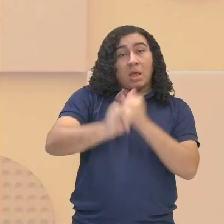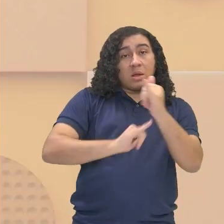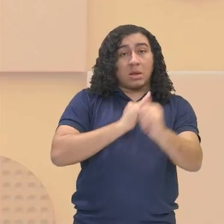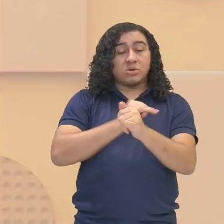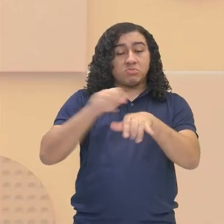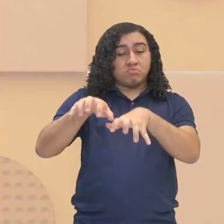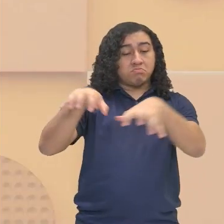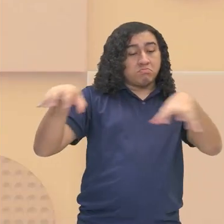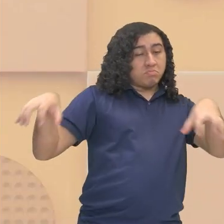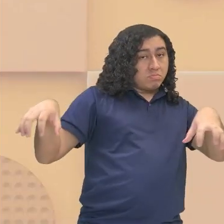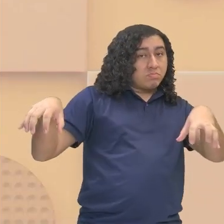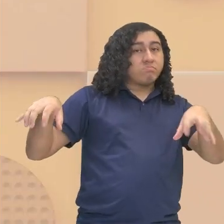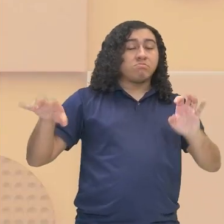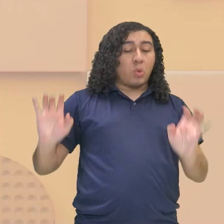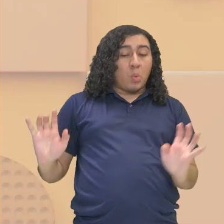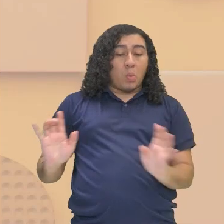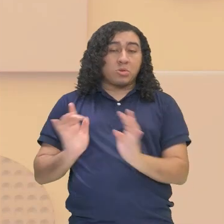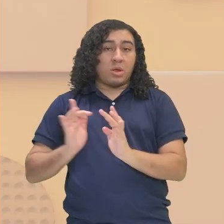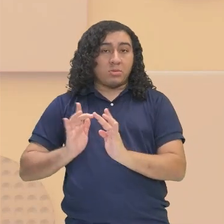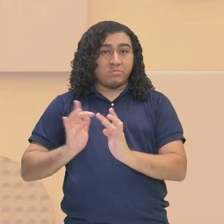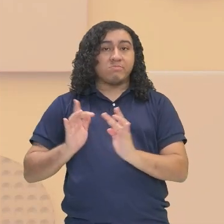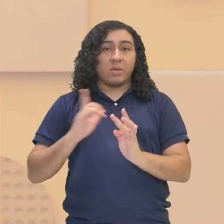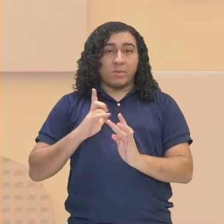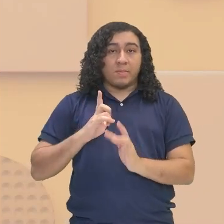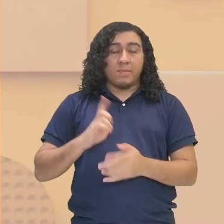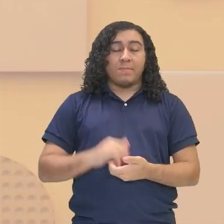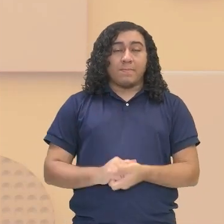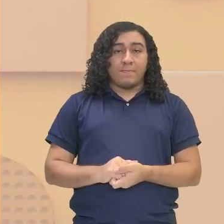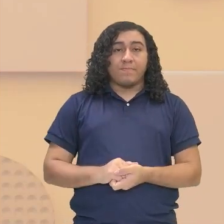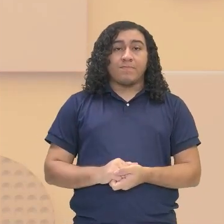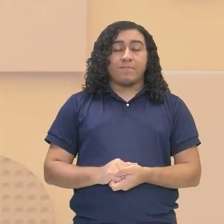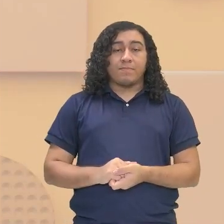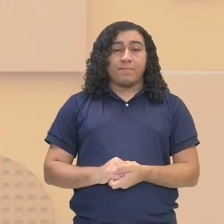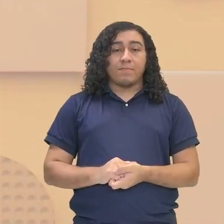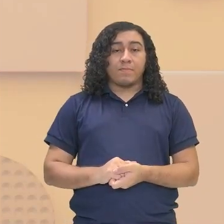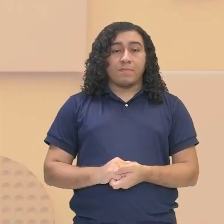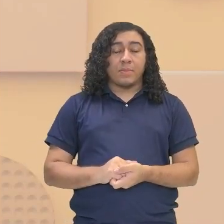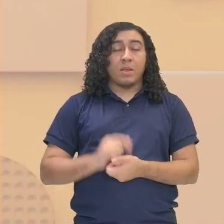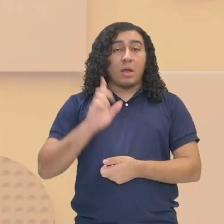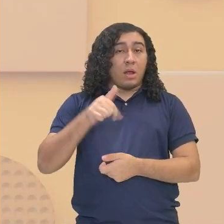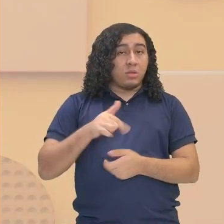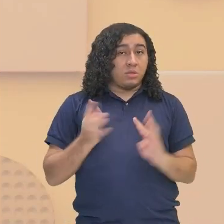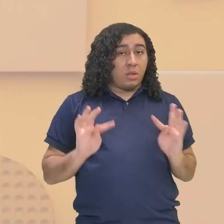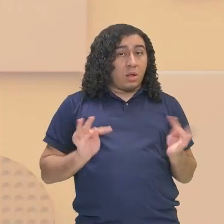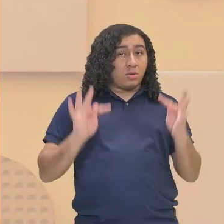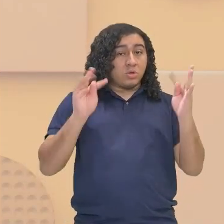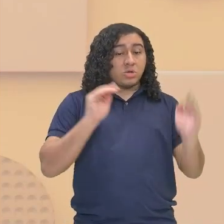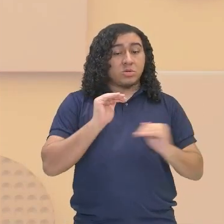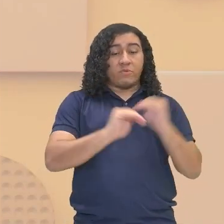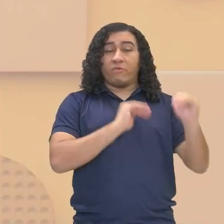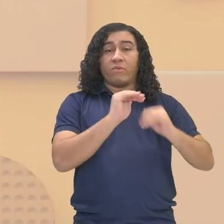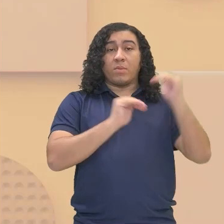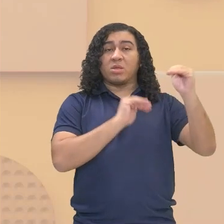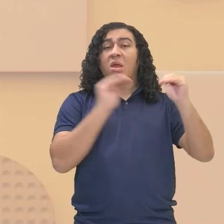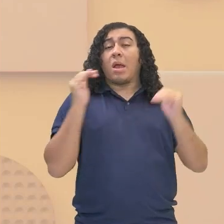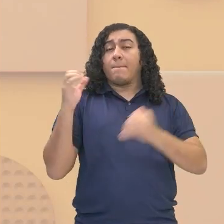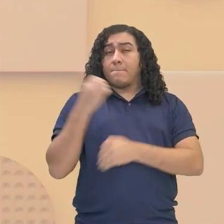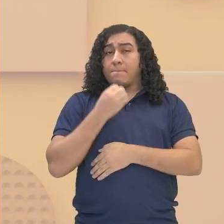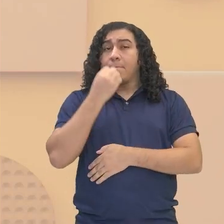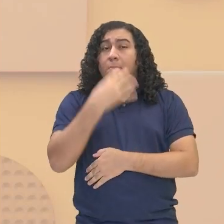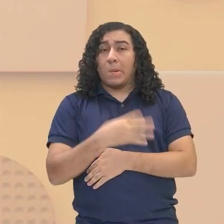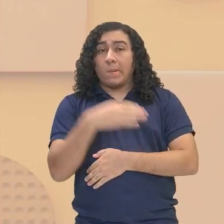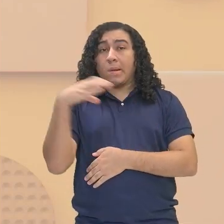da tecnologia, que é esse tempo atual que a gente vive, ele foi tão grande, né? A partir da fibra ótica, a partir, então,